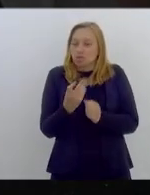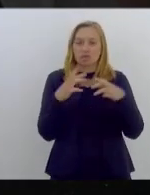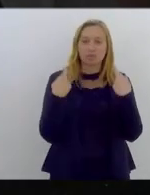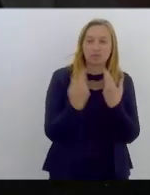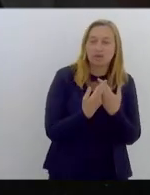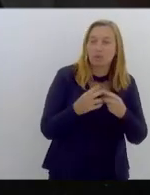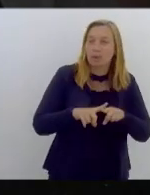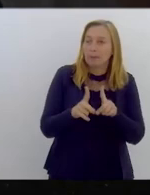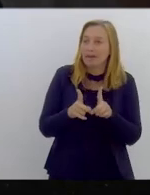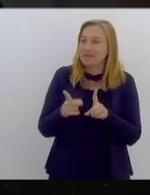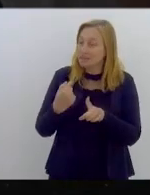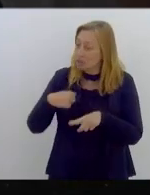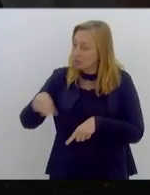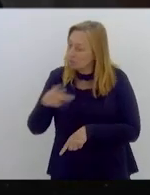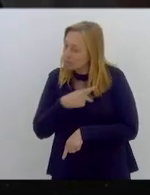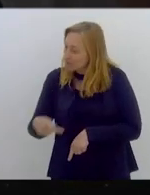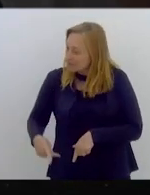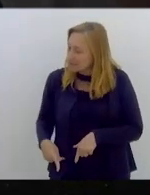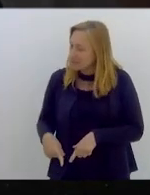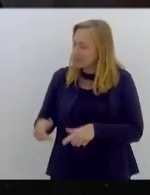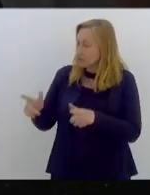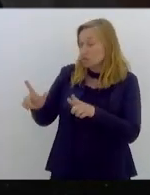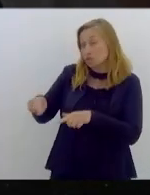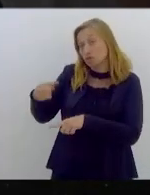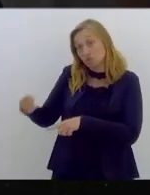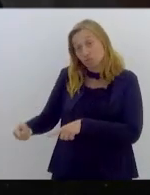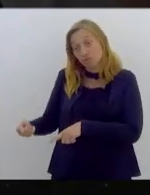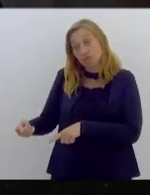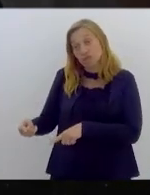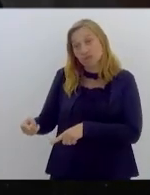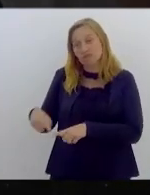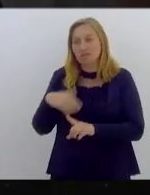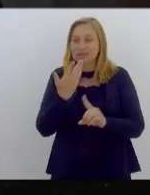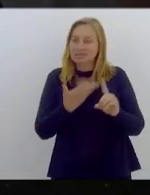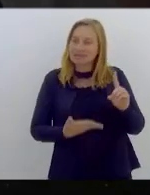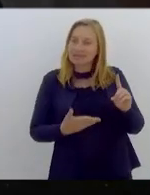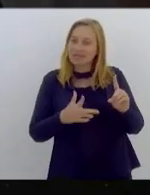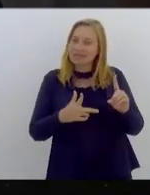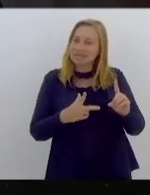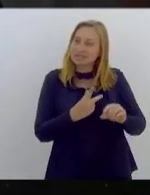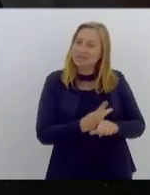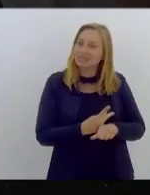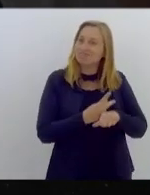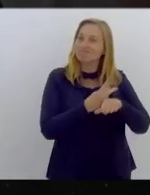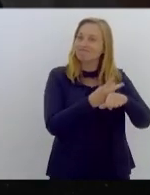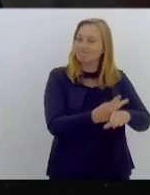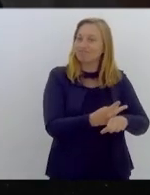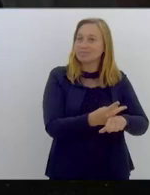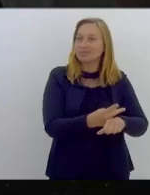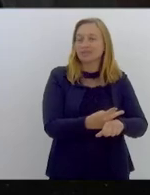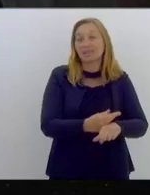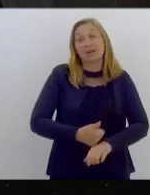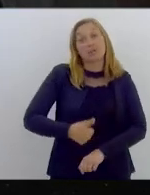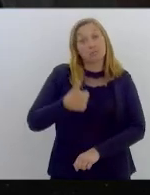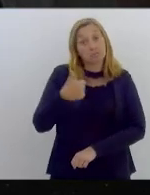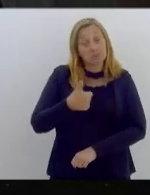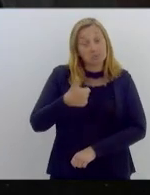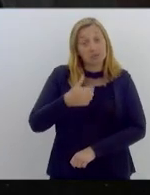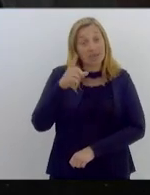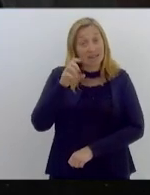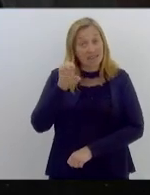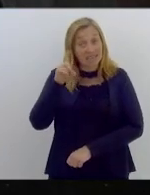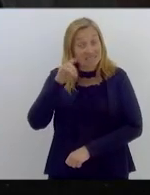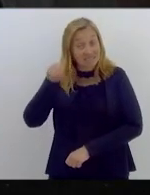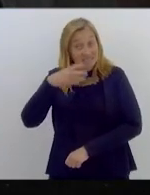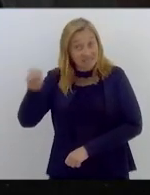que uma delas eu presidia. A que eu presidia foi a solenidade de entrega, em sua primeira edição,